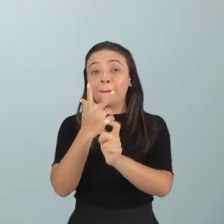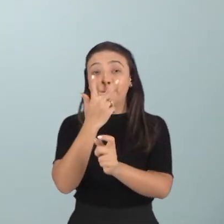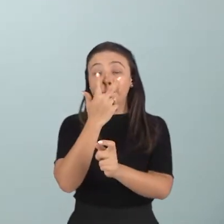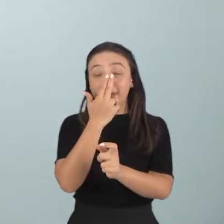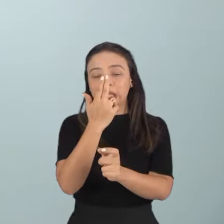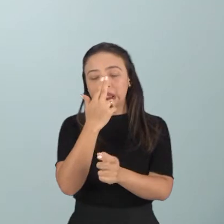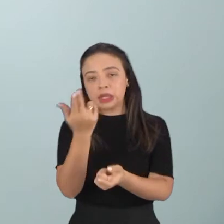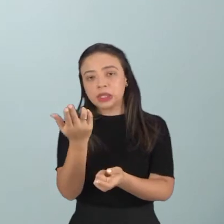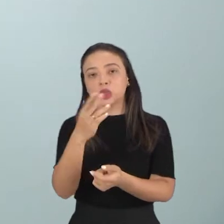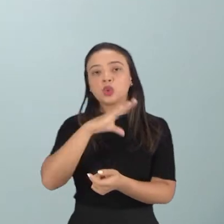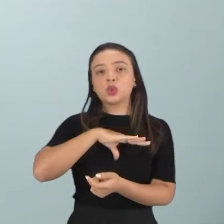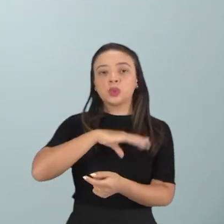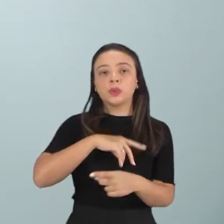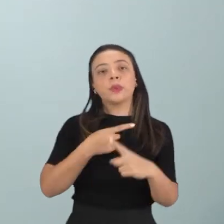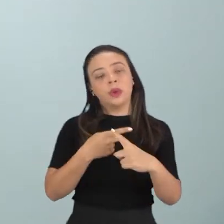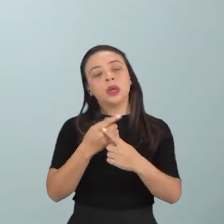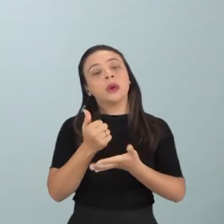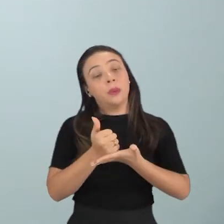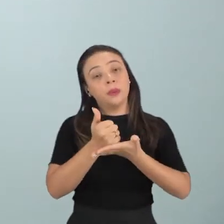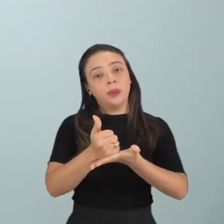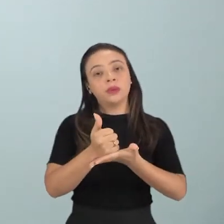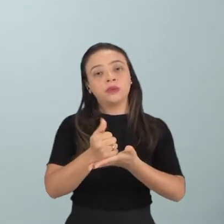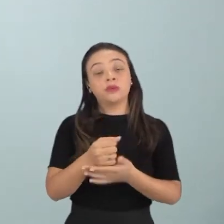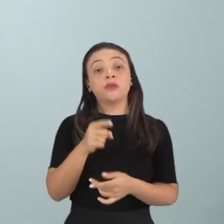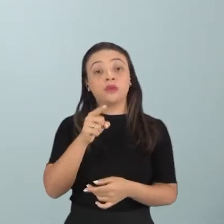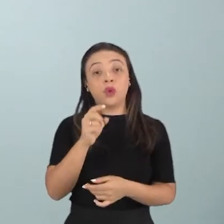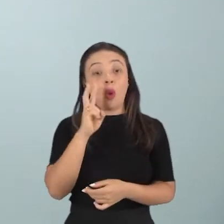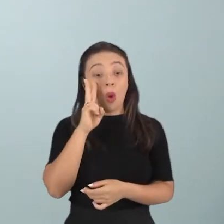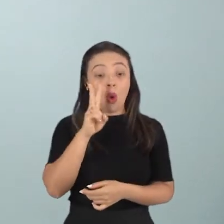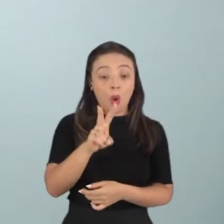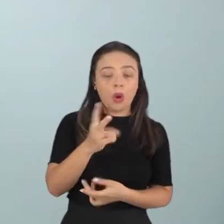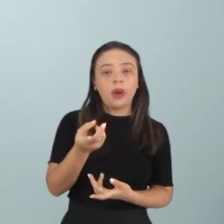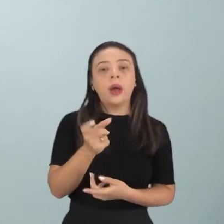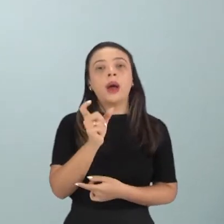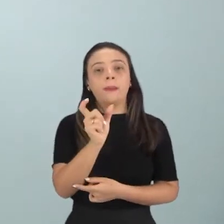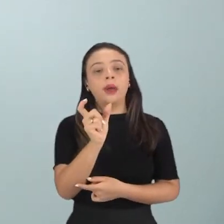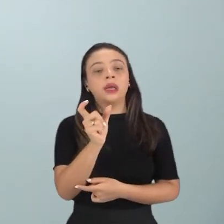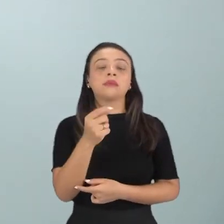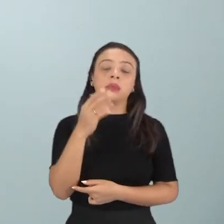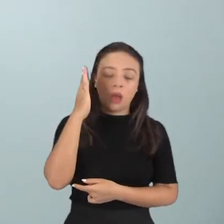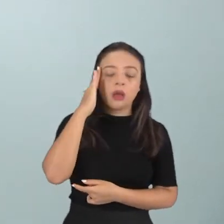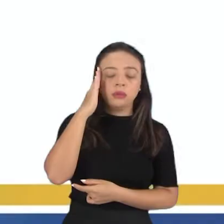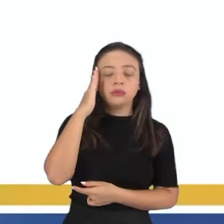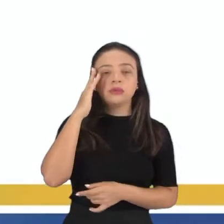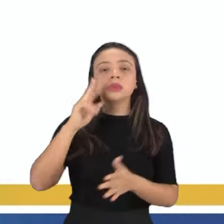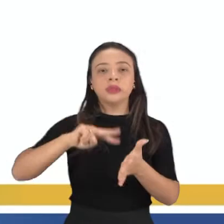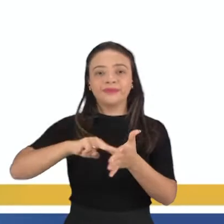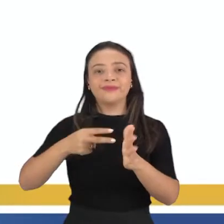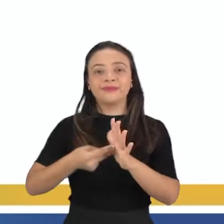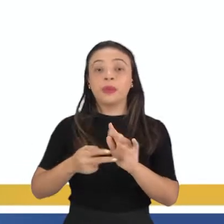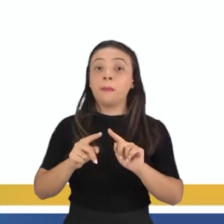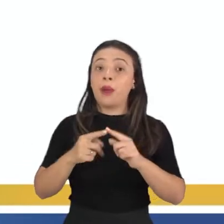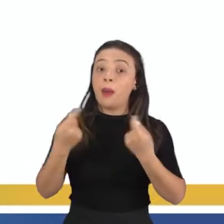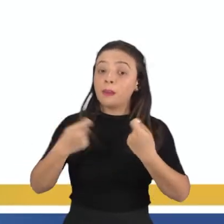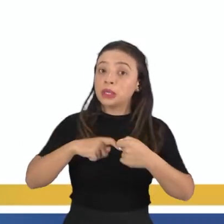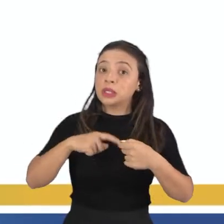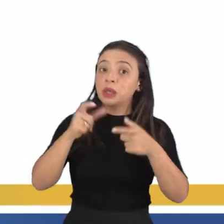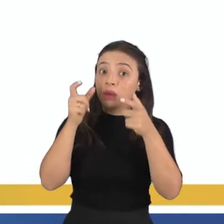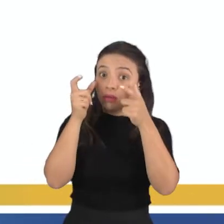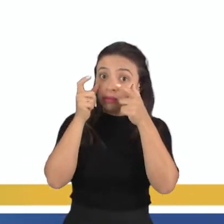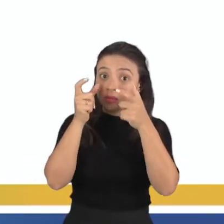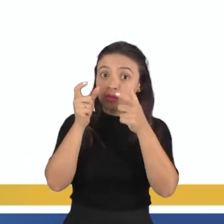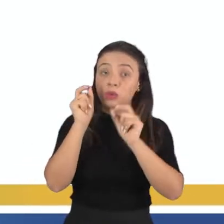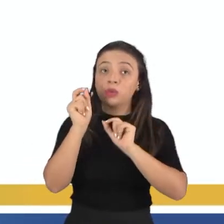nos dar esse apoio né você já vai olhar para essa palavra tem vai saber o que que ela tá querendo dizer O porém tenho muita atenção